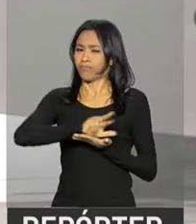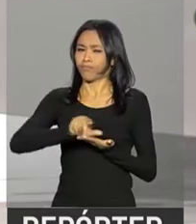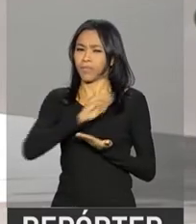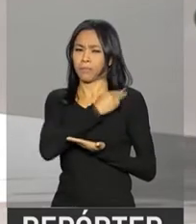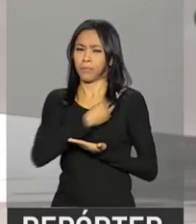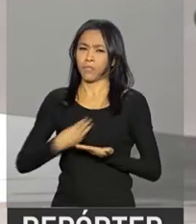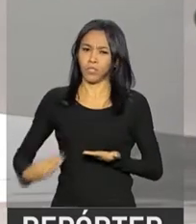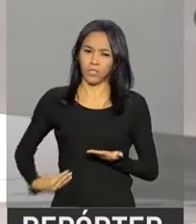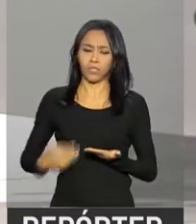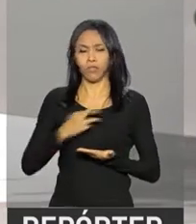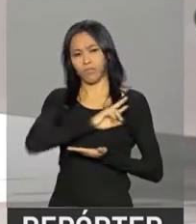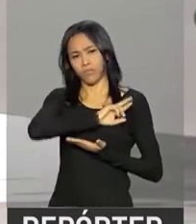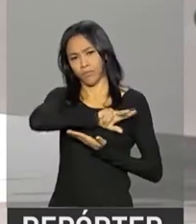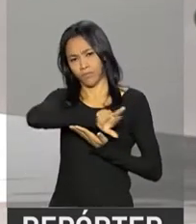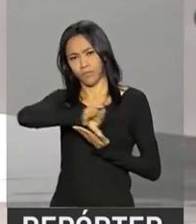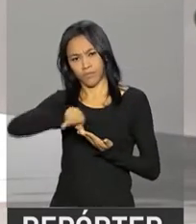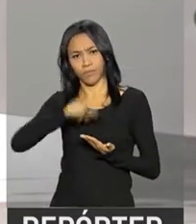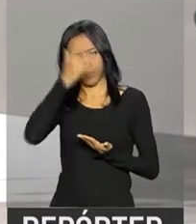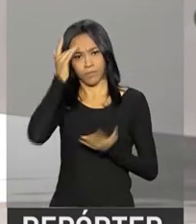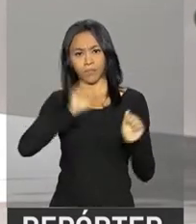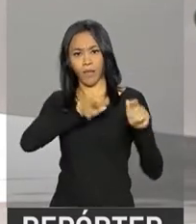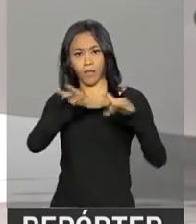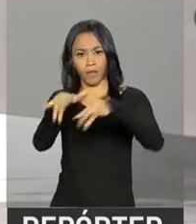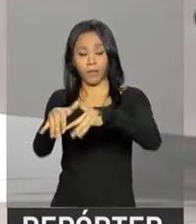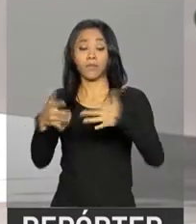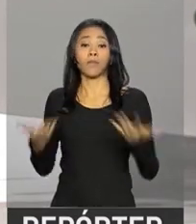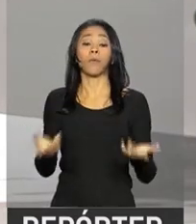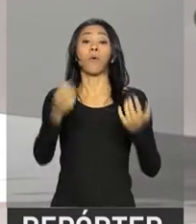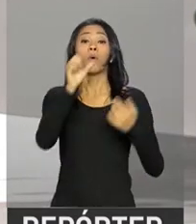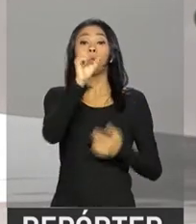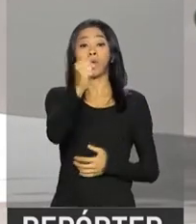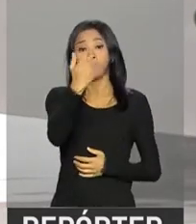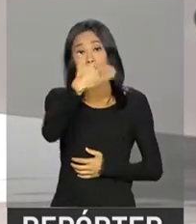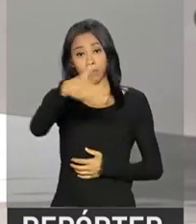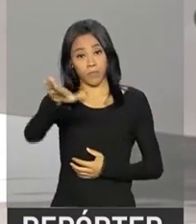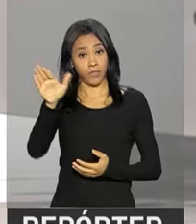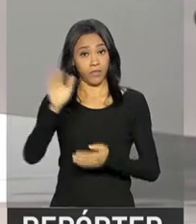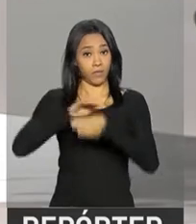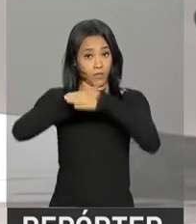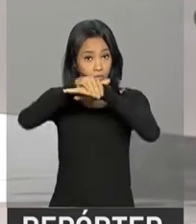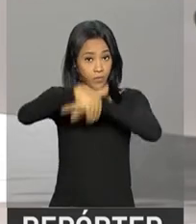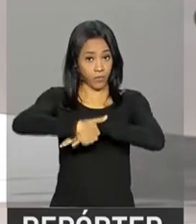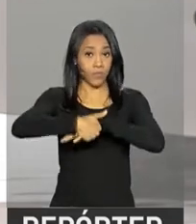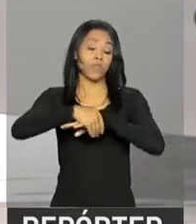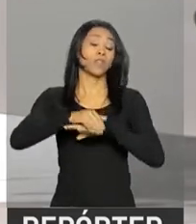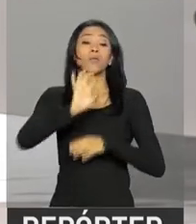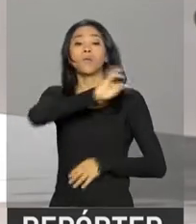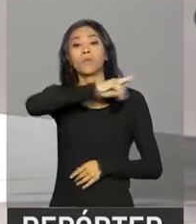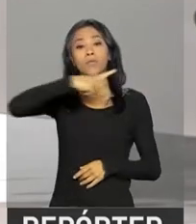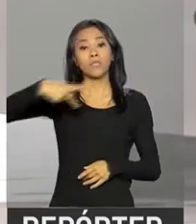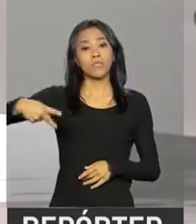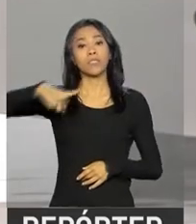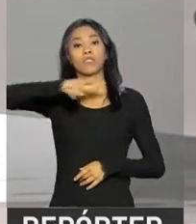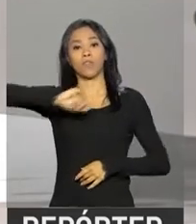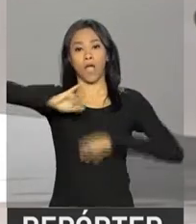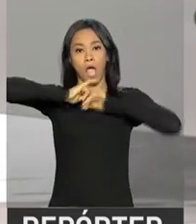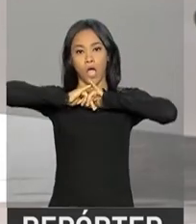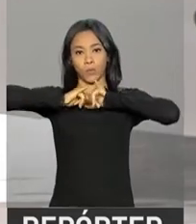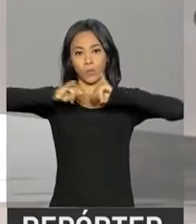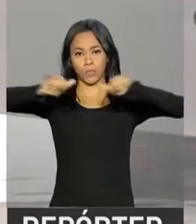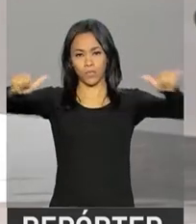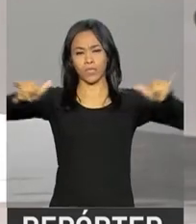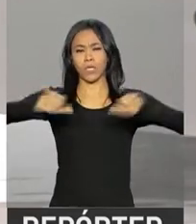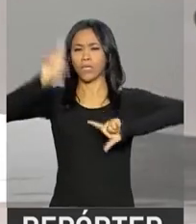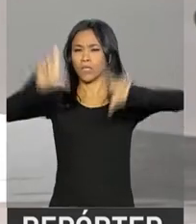outras autoridades às oito e meia da noite o presidente vai fazer um pronunciamento em cadeia nacional de rádio